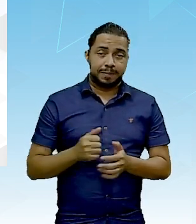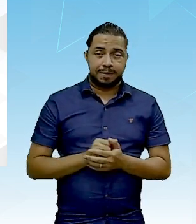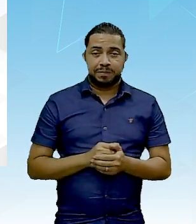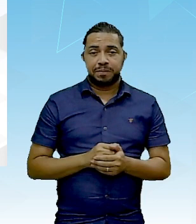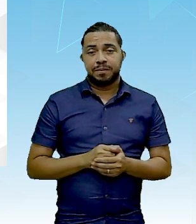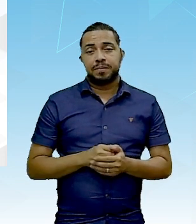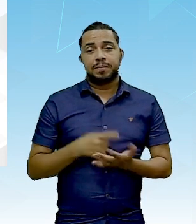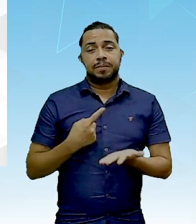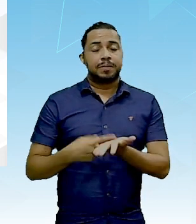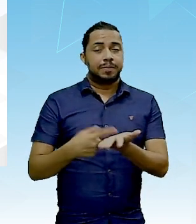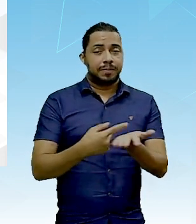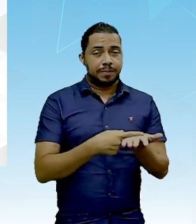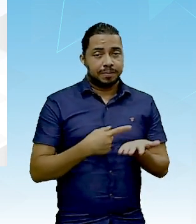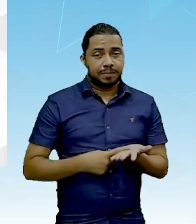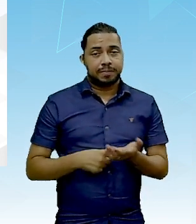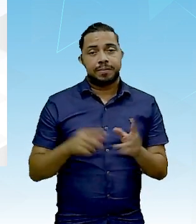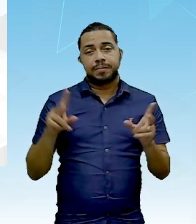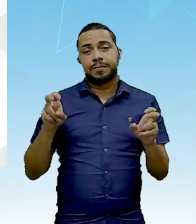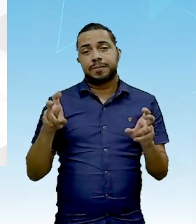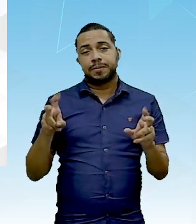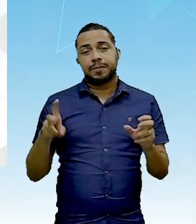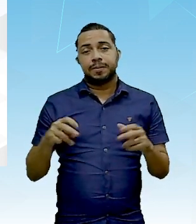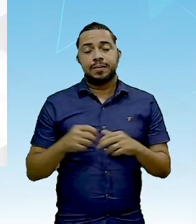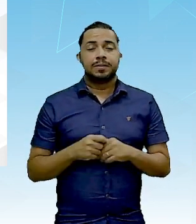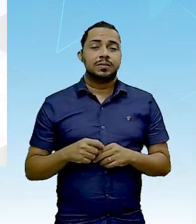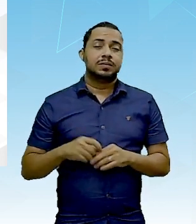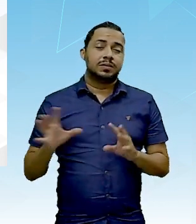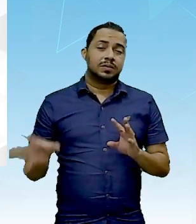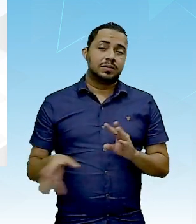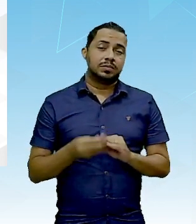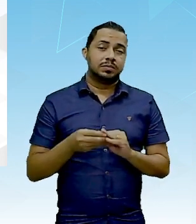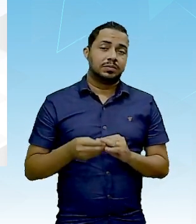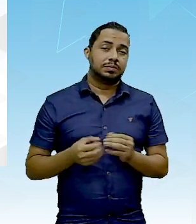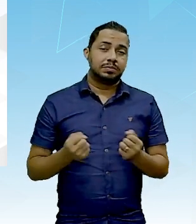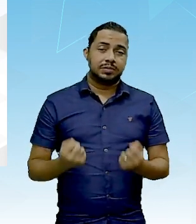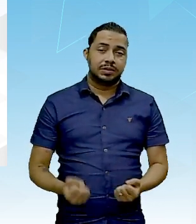um determinado assunto e vou atribuir um peso. Por